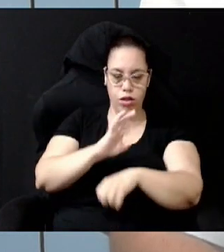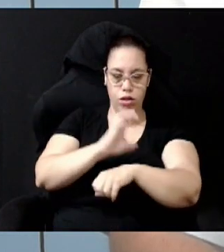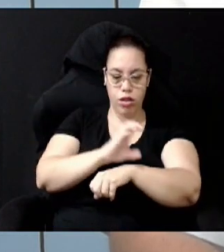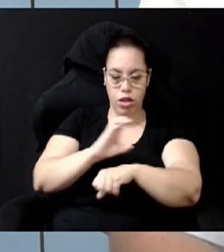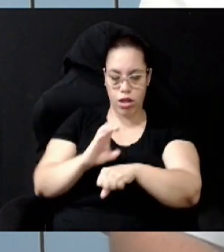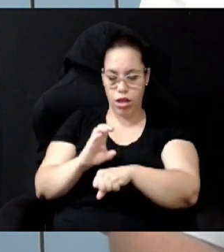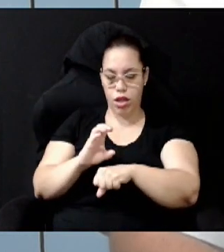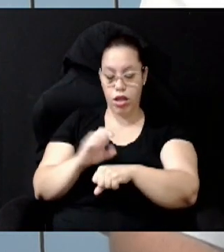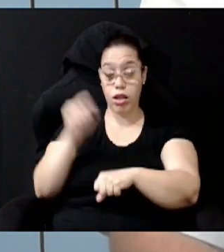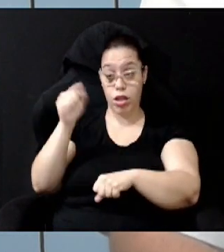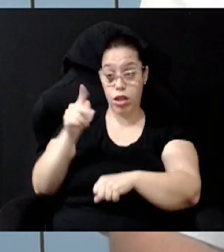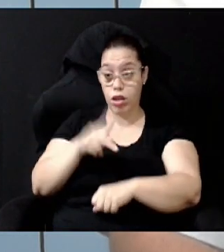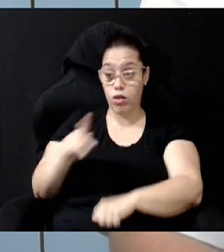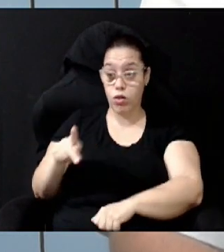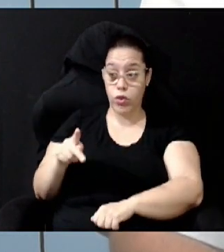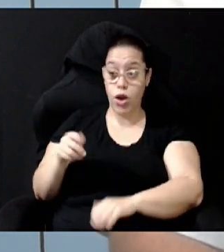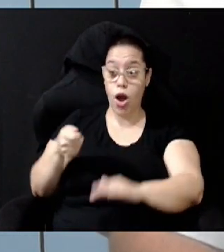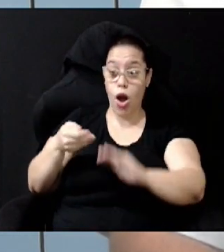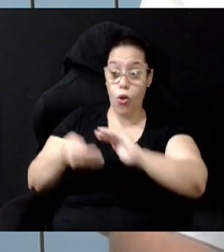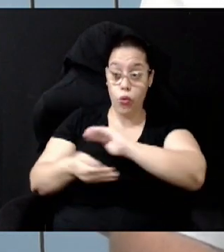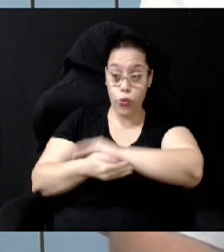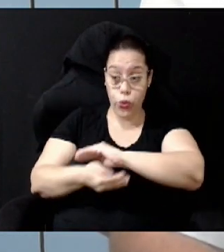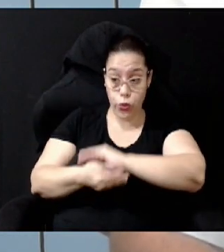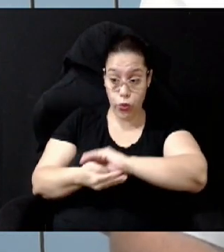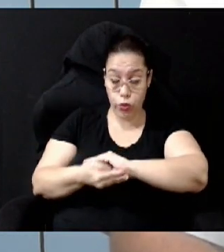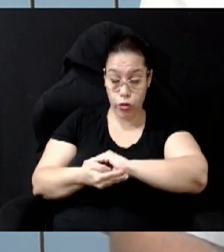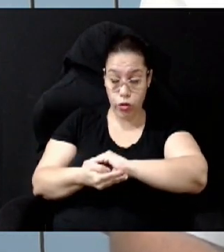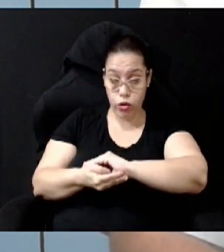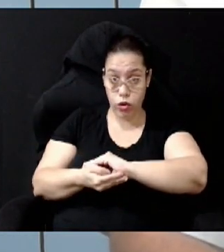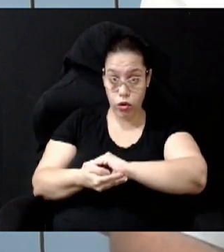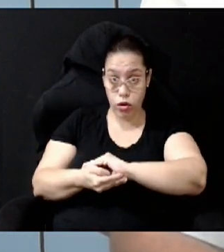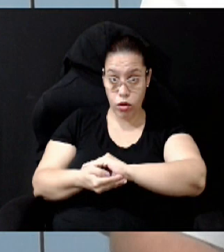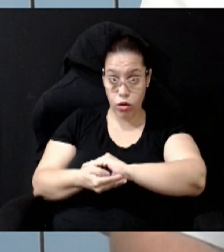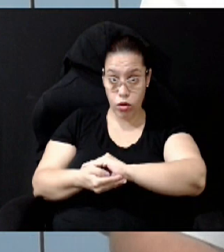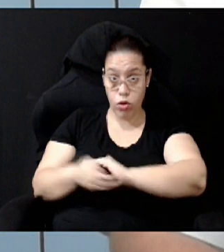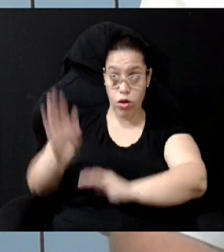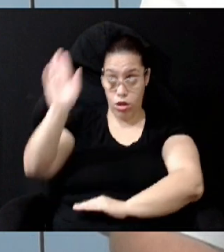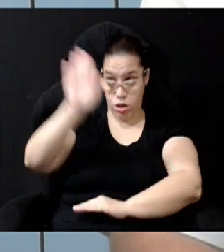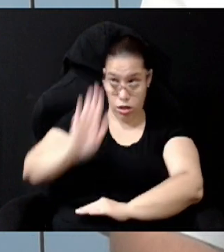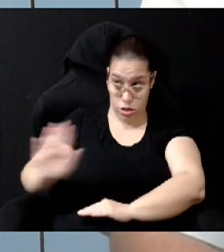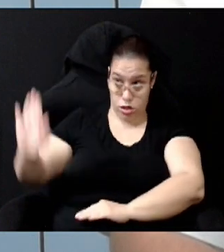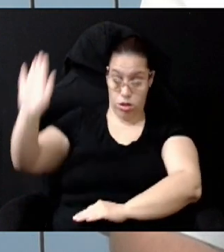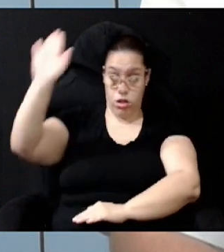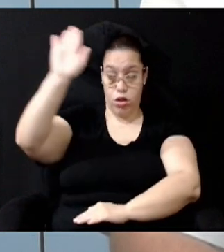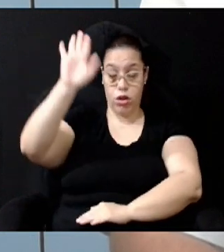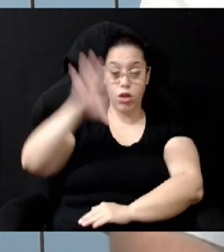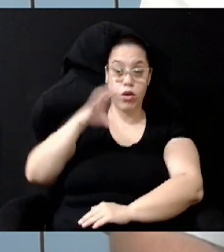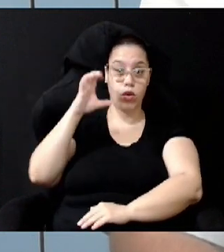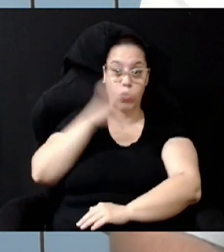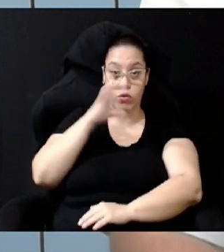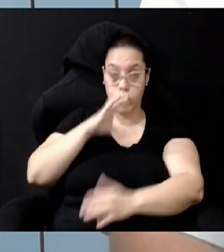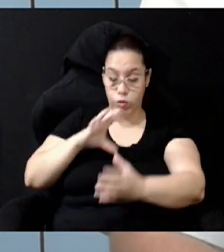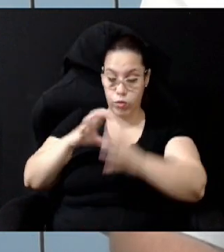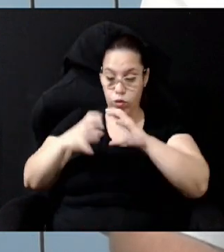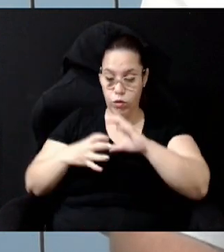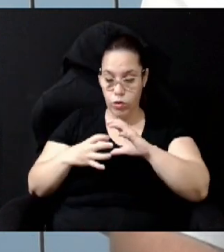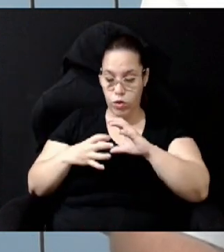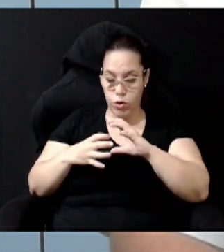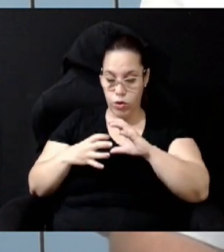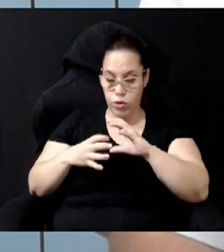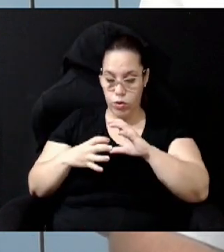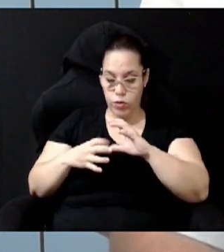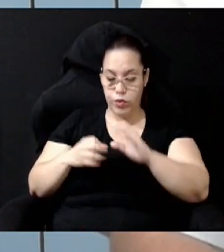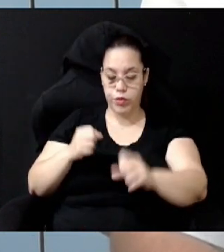a um fundo, que seria um fundo nacional de emergência climática. Nós estamos pensando outros, mas eles defendem a tese de